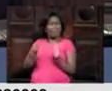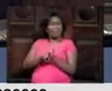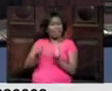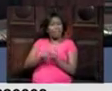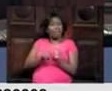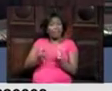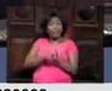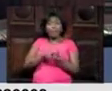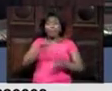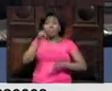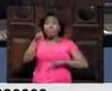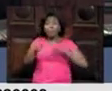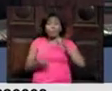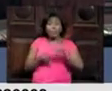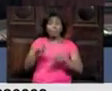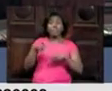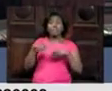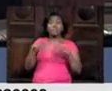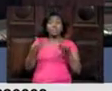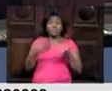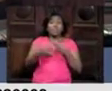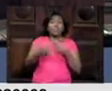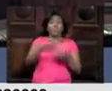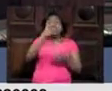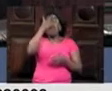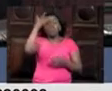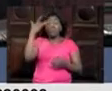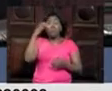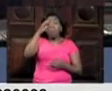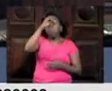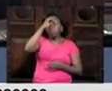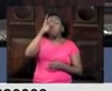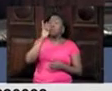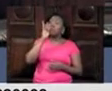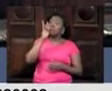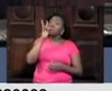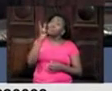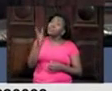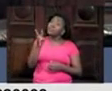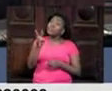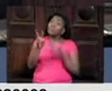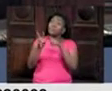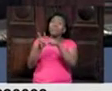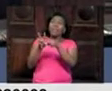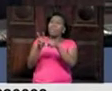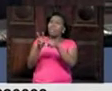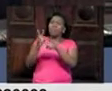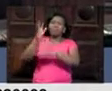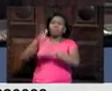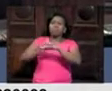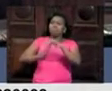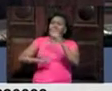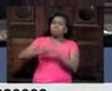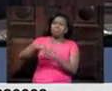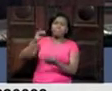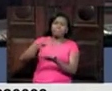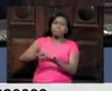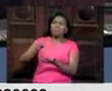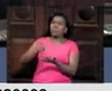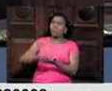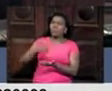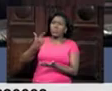da população, aos olhos dos desavisados, dos incautos, transformá-la numa empresa incapaz de gerir essas